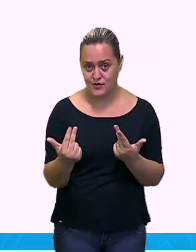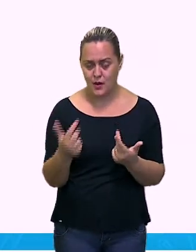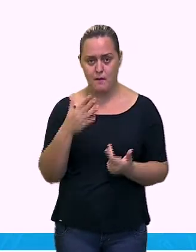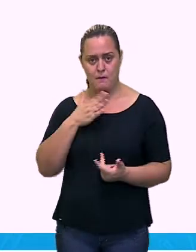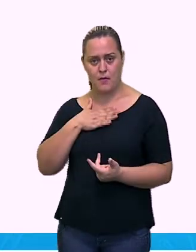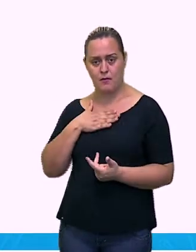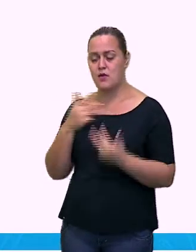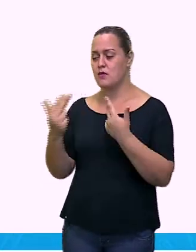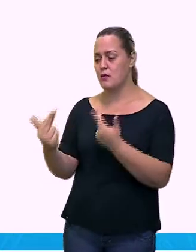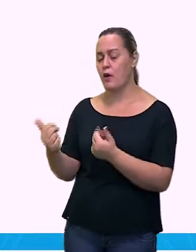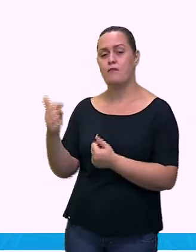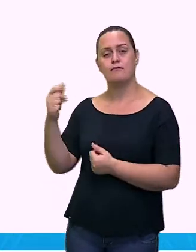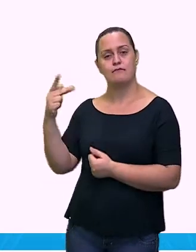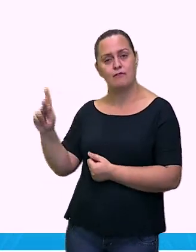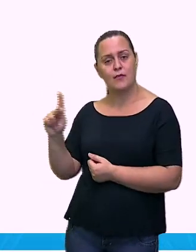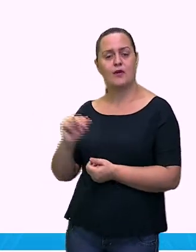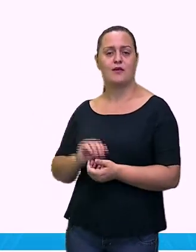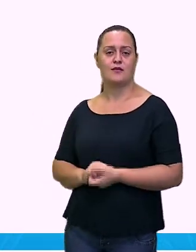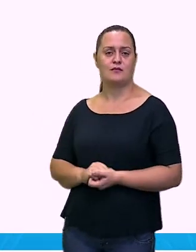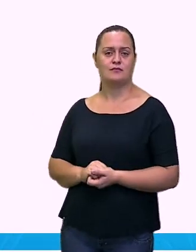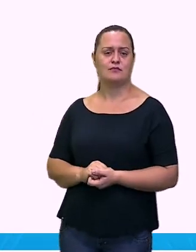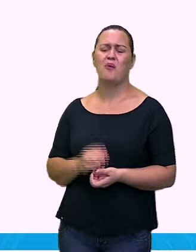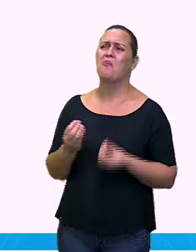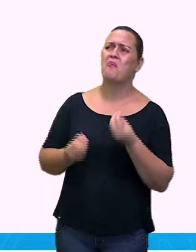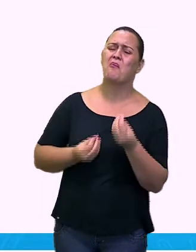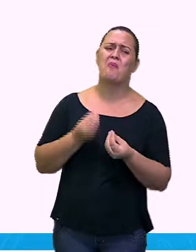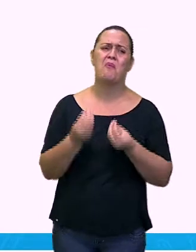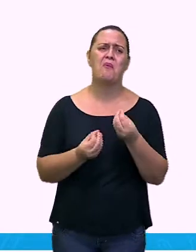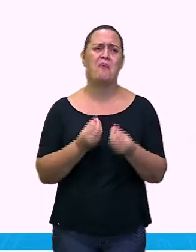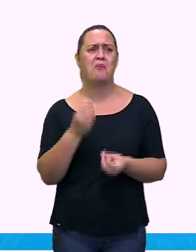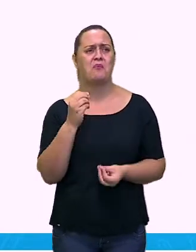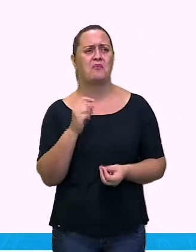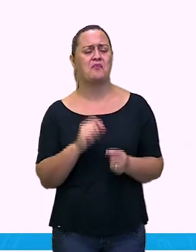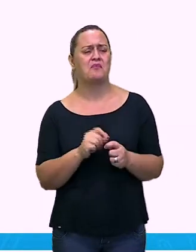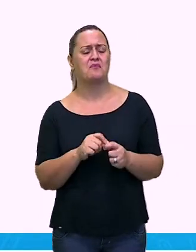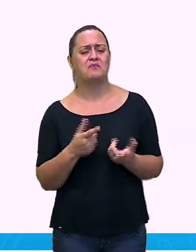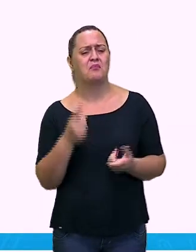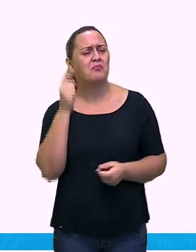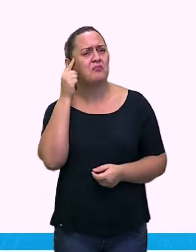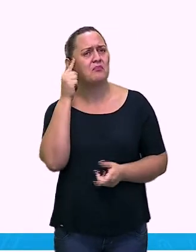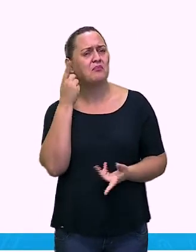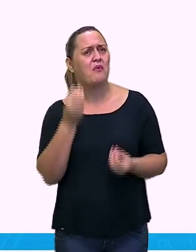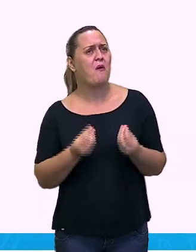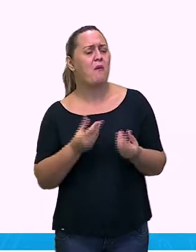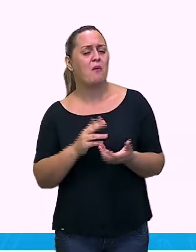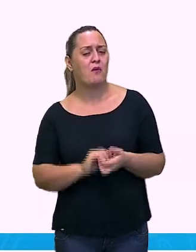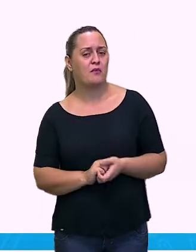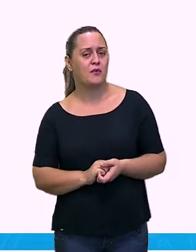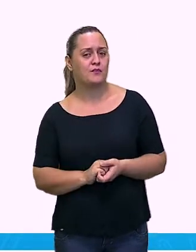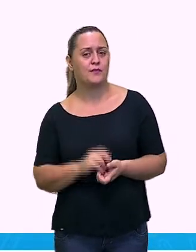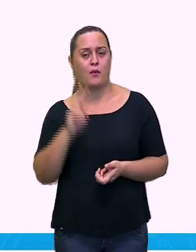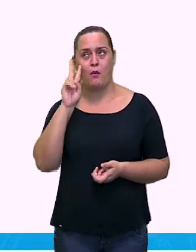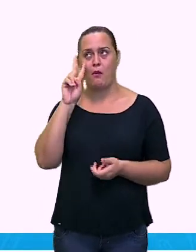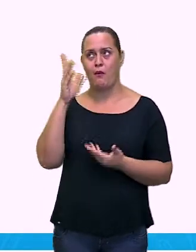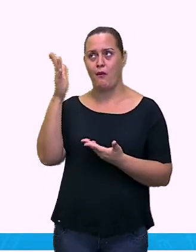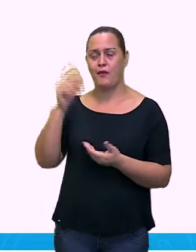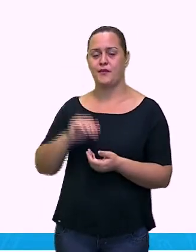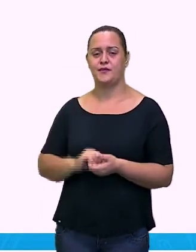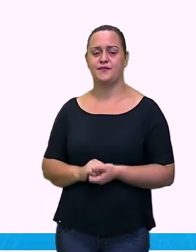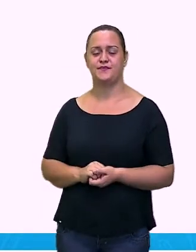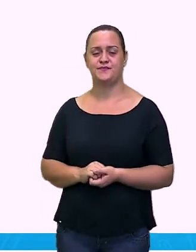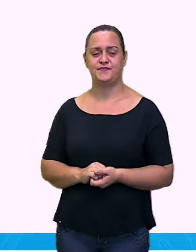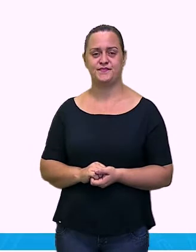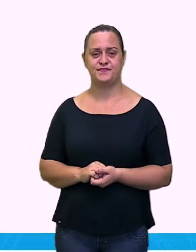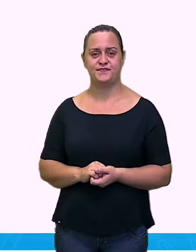vizinhos professora começou a fazer isso só vamos lá e veja aqui que